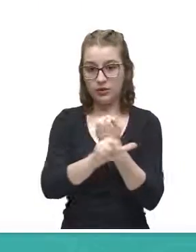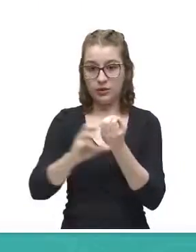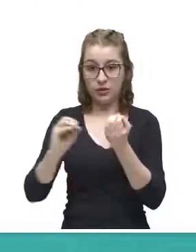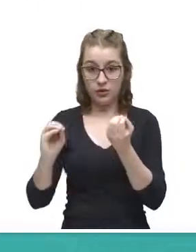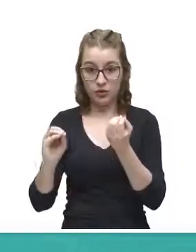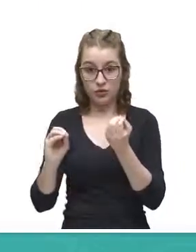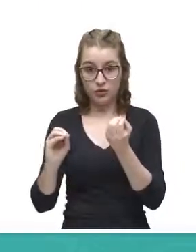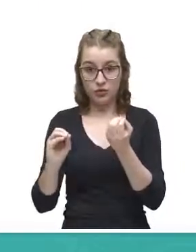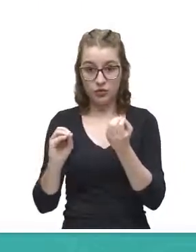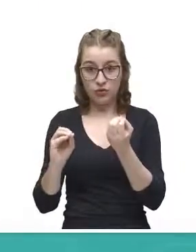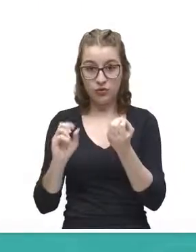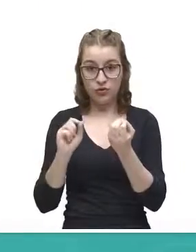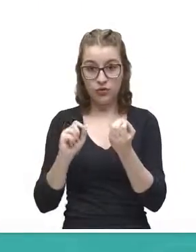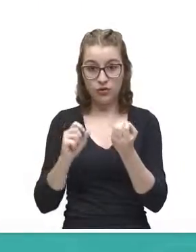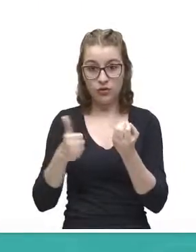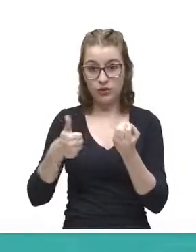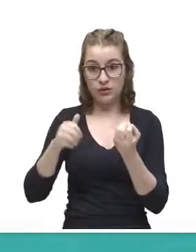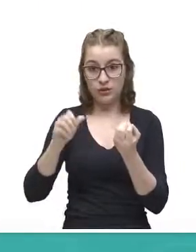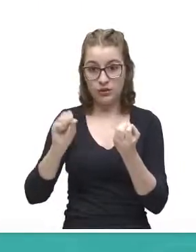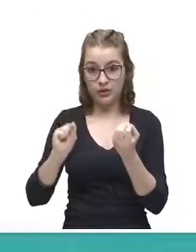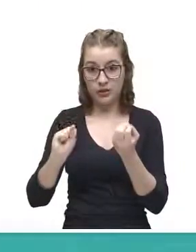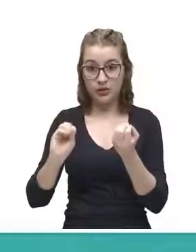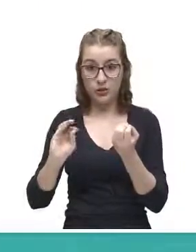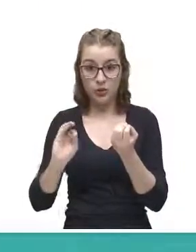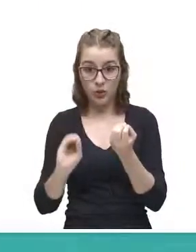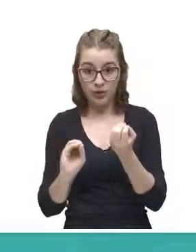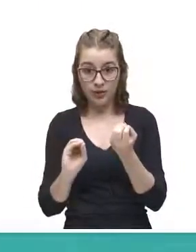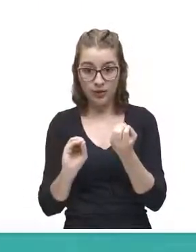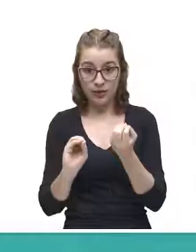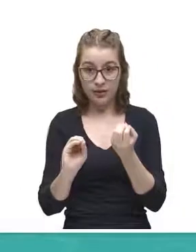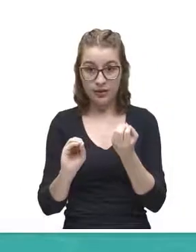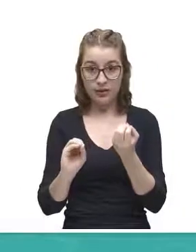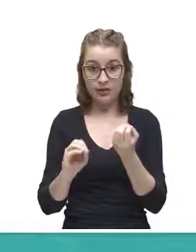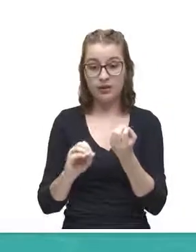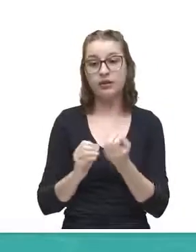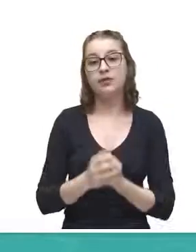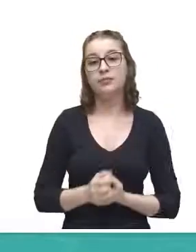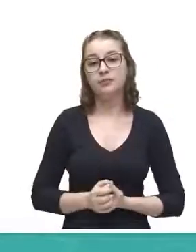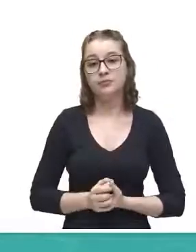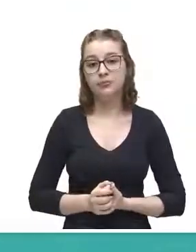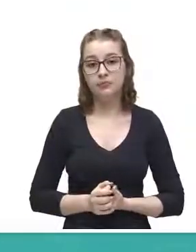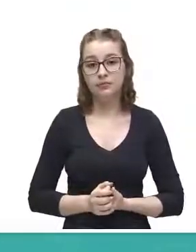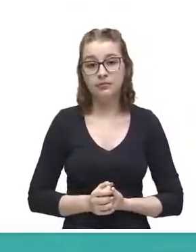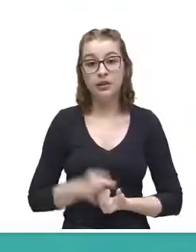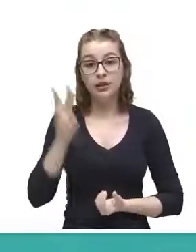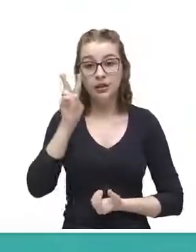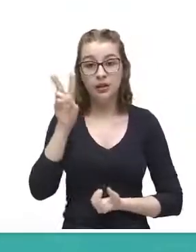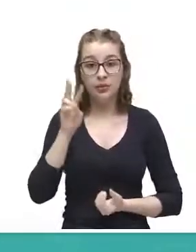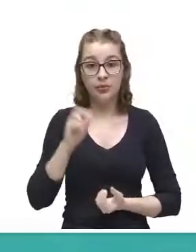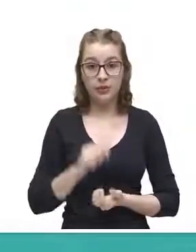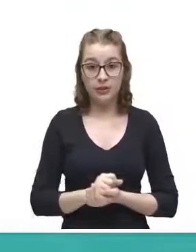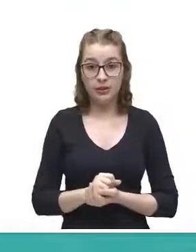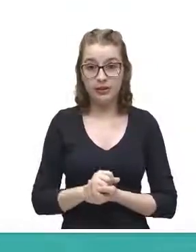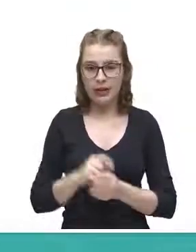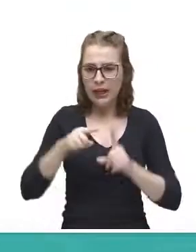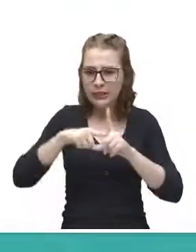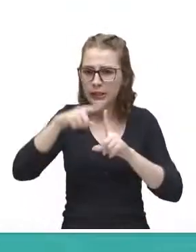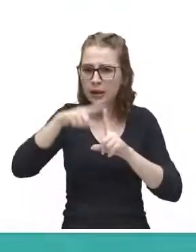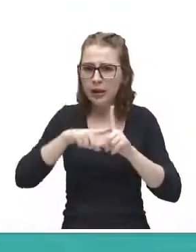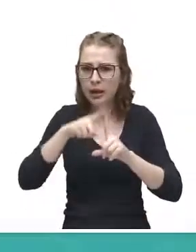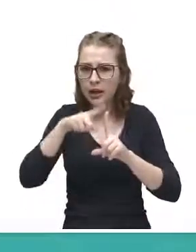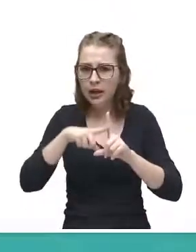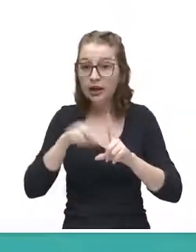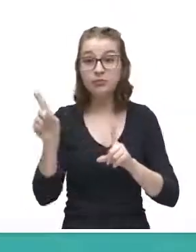lado nós temos 180 graus leste e do outro 180 graus oeste. Não esqueça que esse grau não é de temperatura, é de